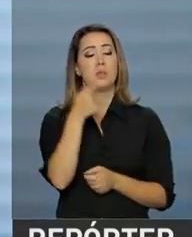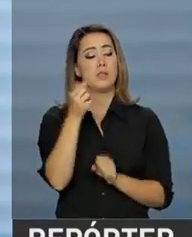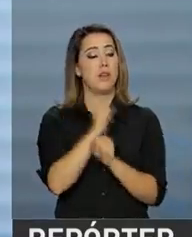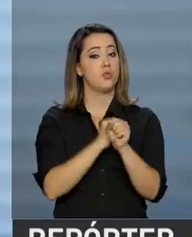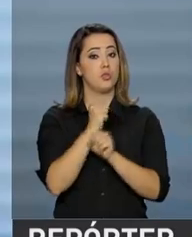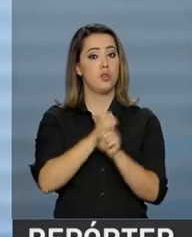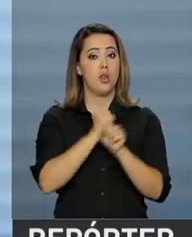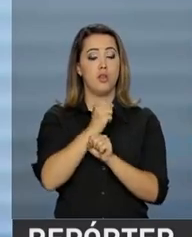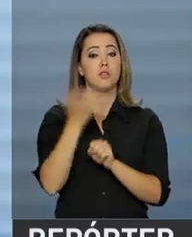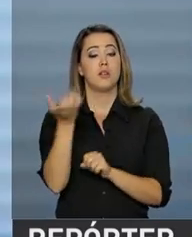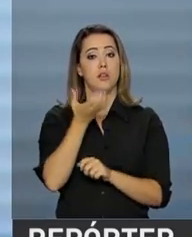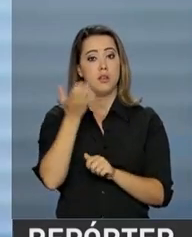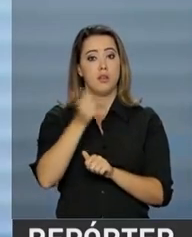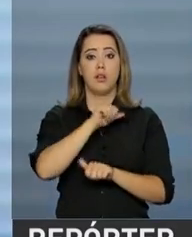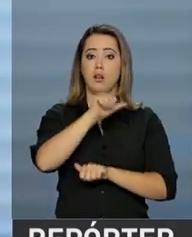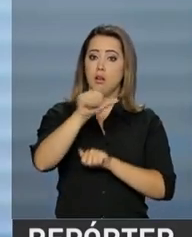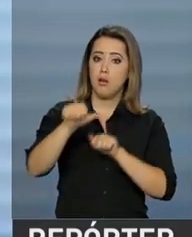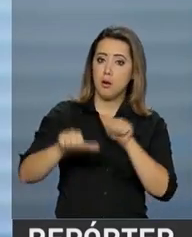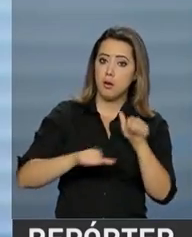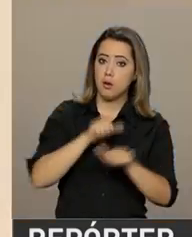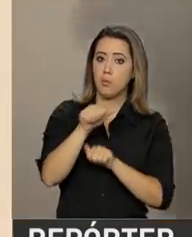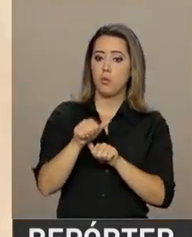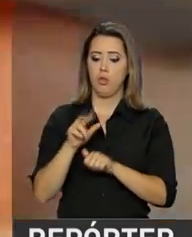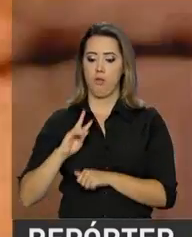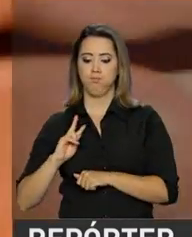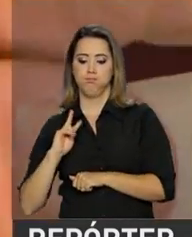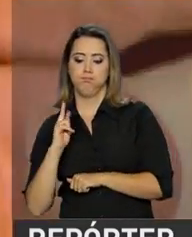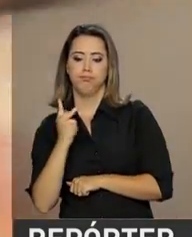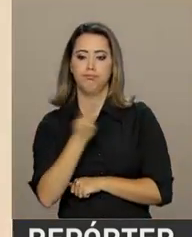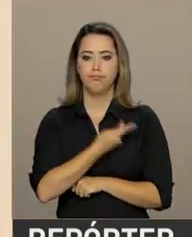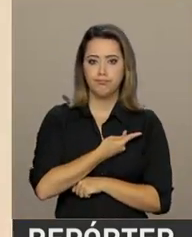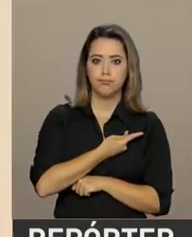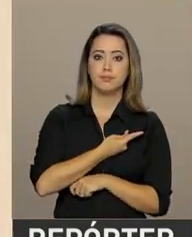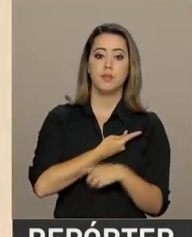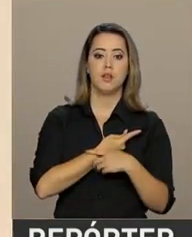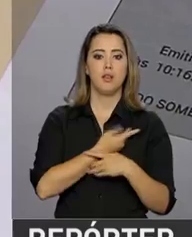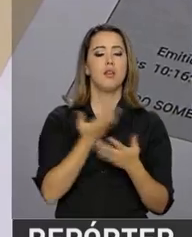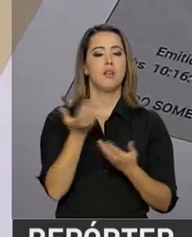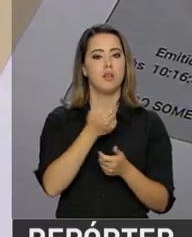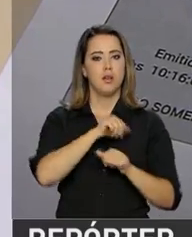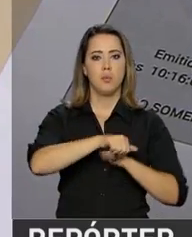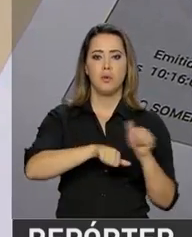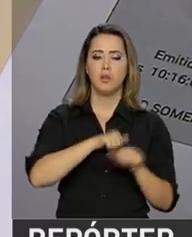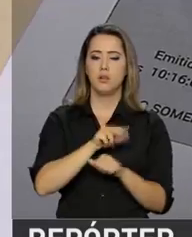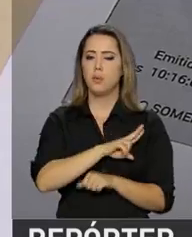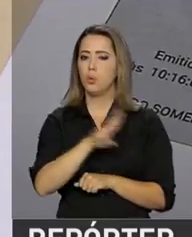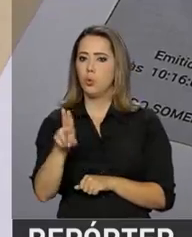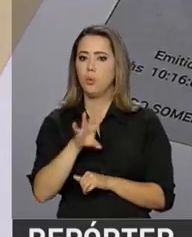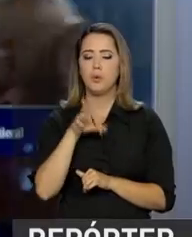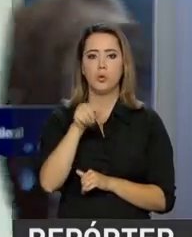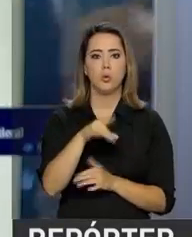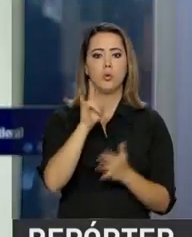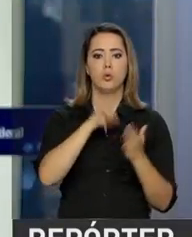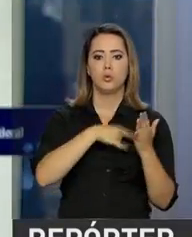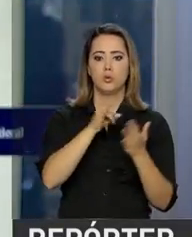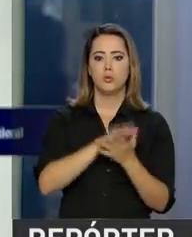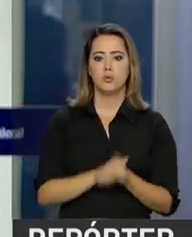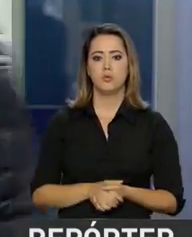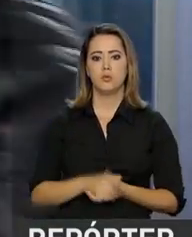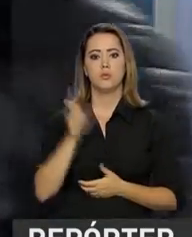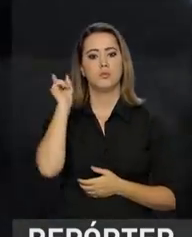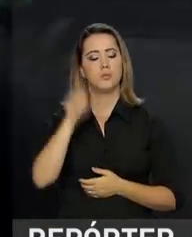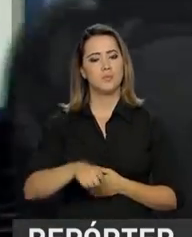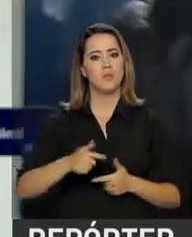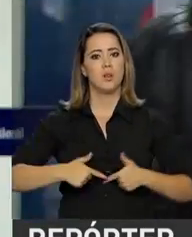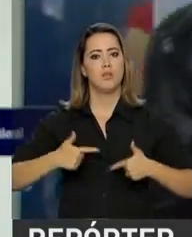decidiu passar pelo processo de transição de gênero e vem lutando para mudar também o nome em todos os documentos é uma luta de